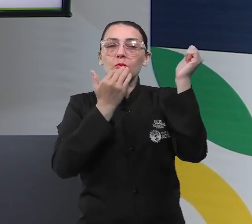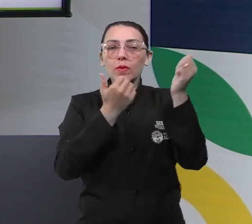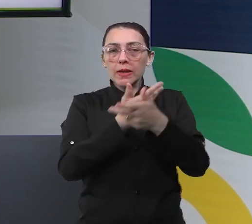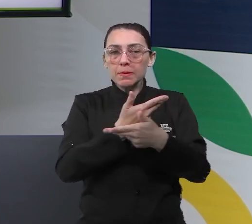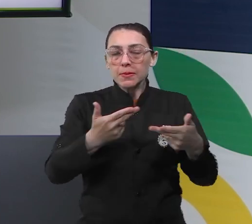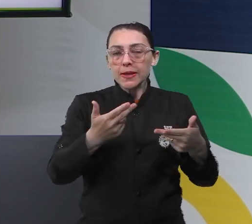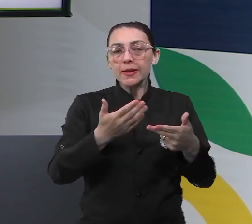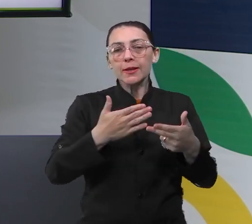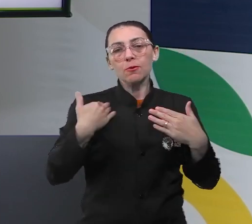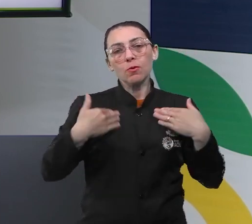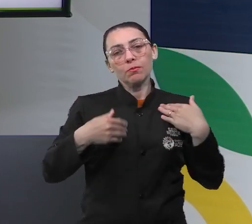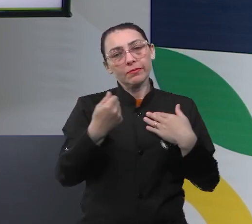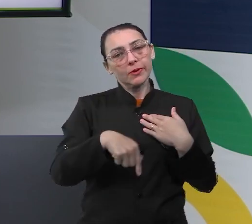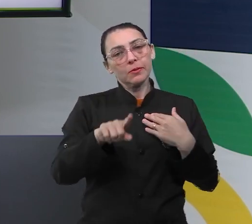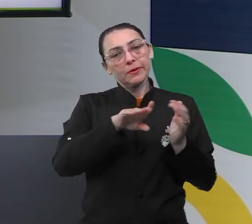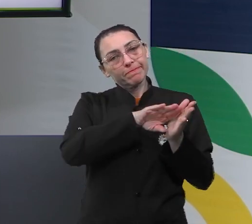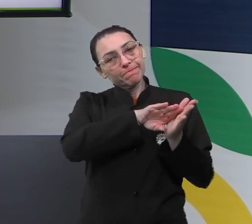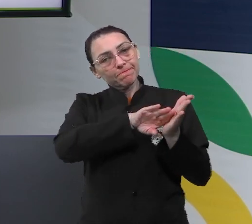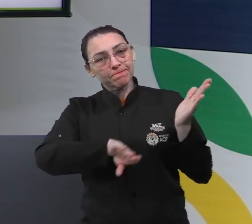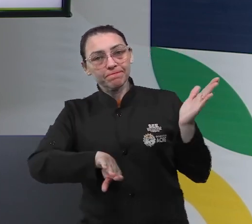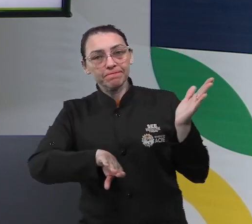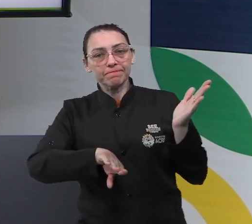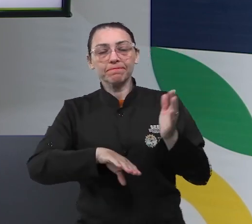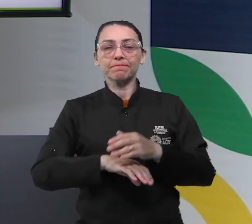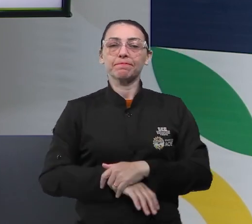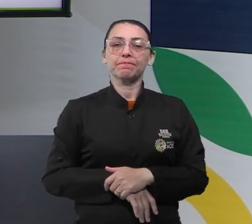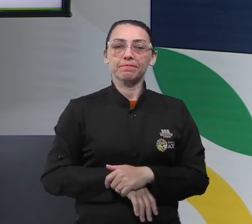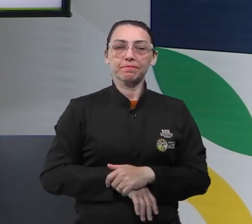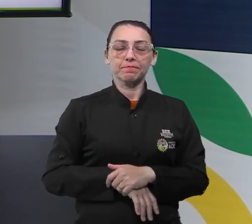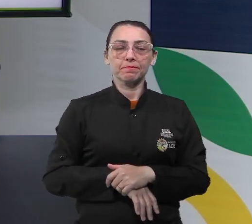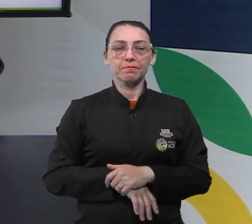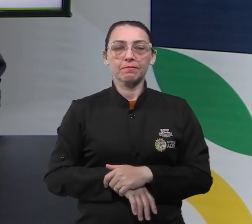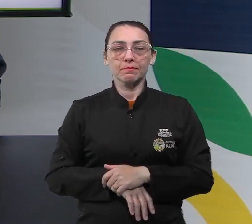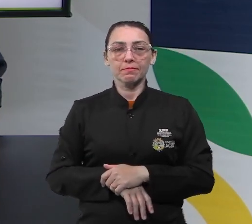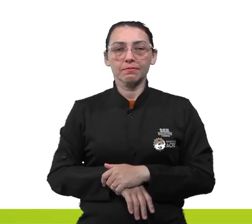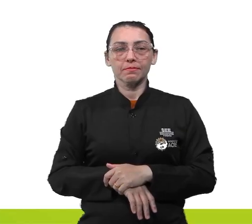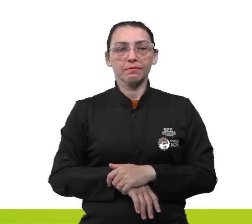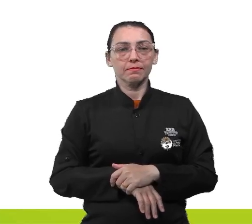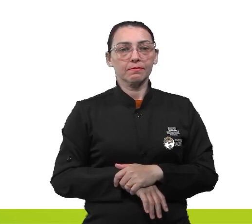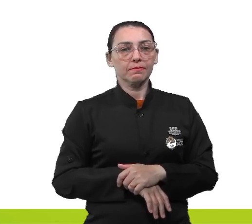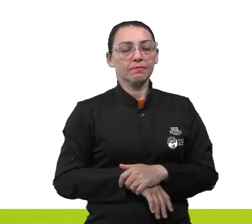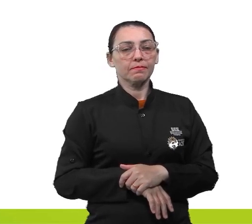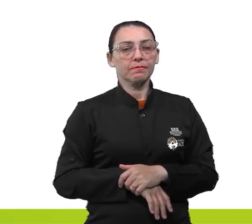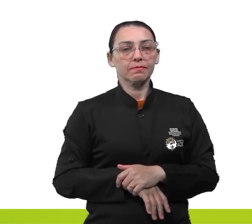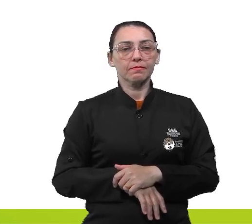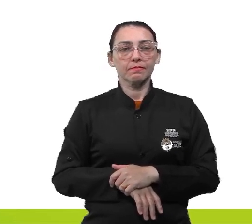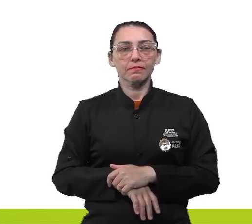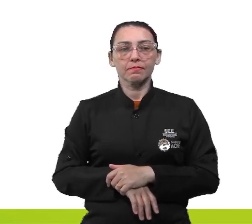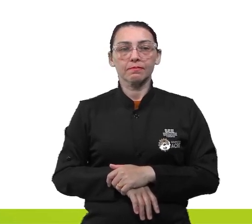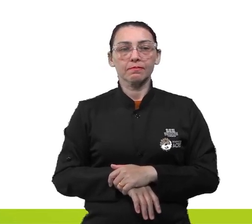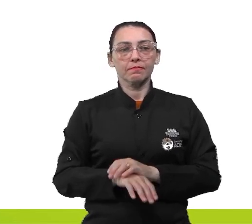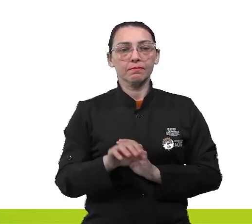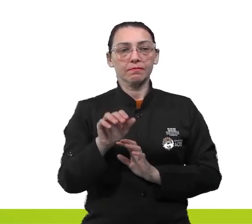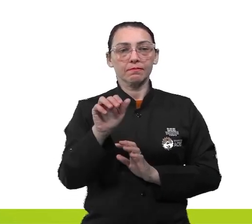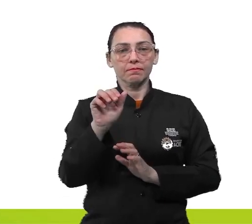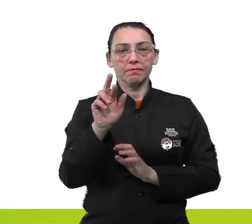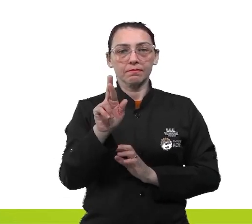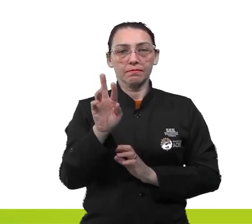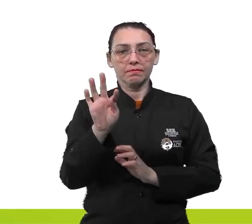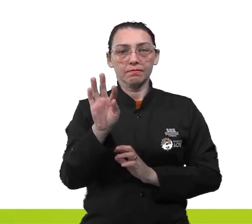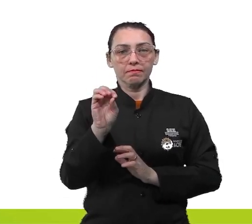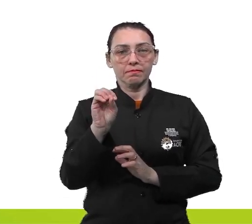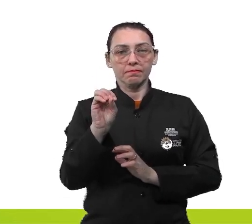corpo não precisa mais e quer eliminar. Sendo aí a etapa final pelo reto, né? Passando pelo reto